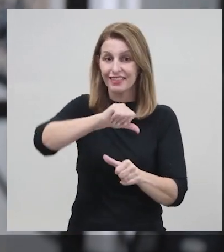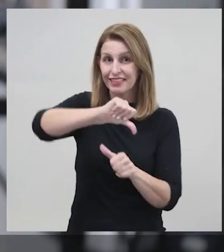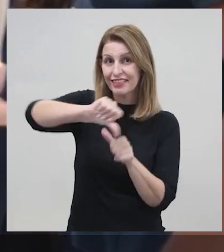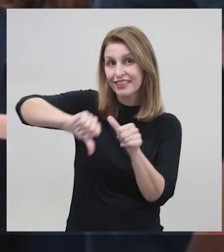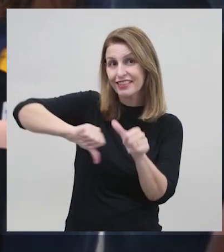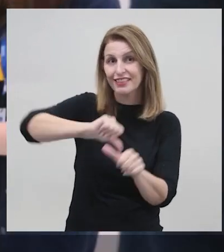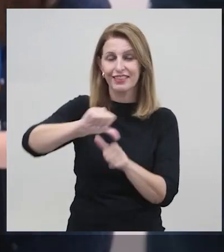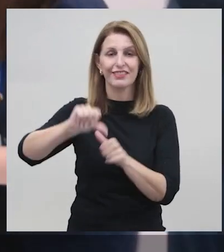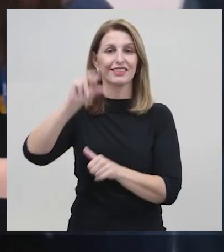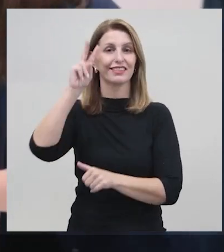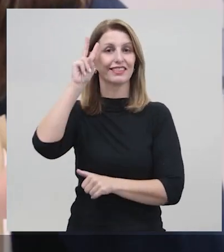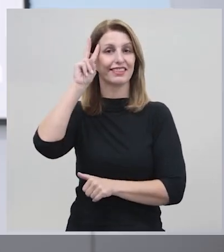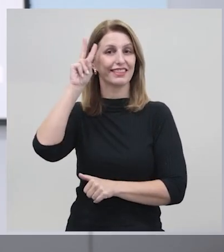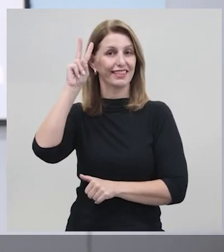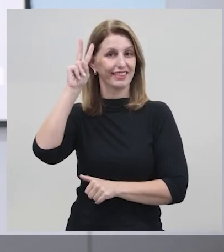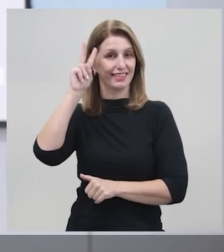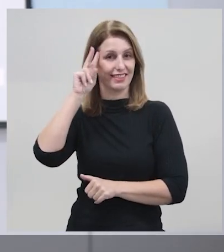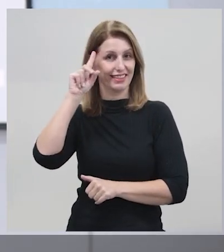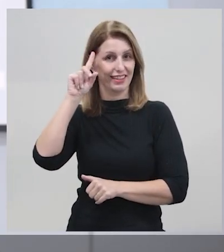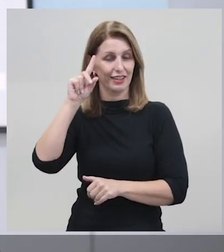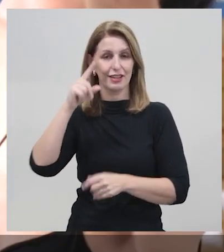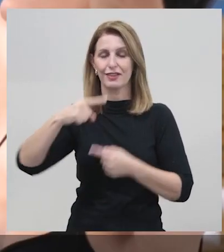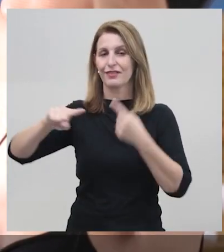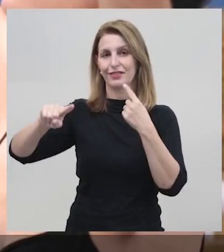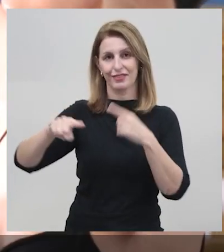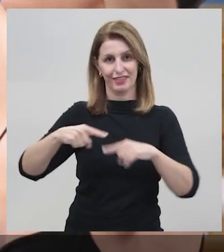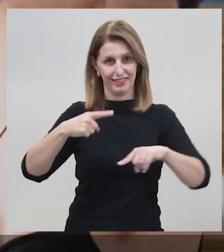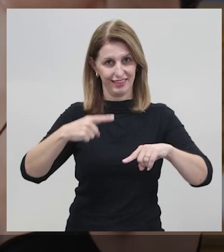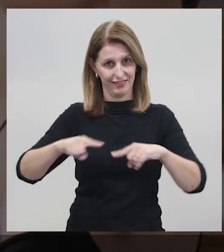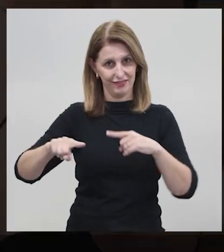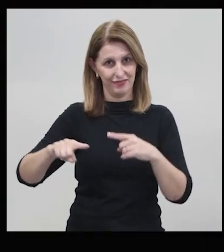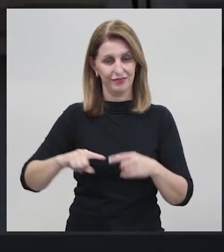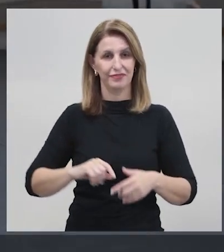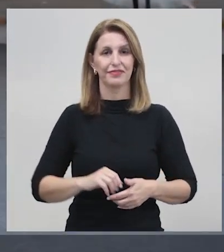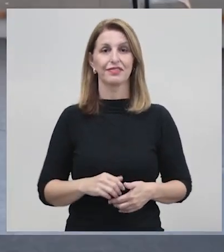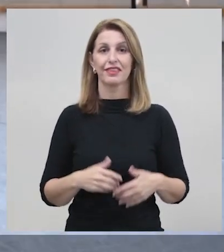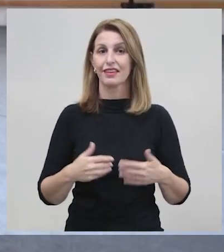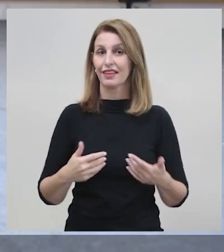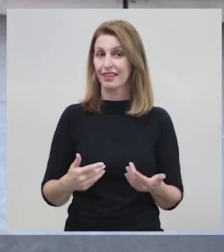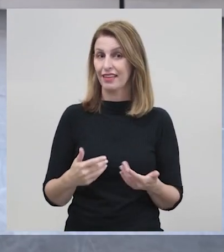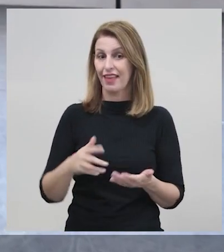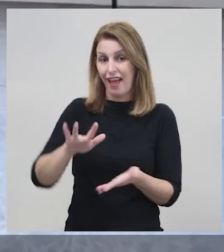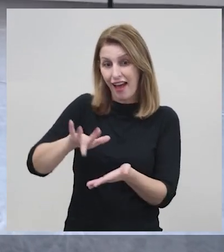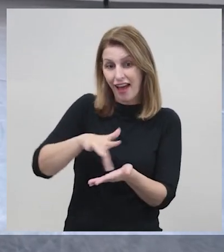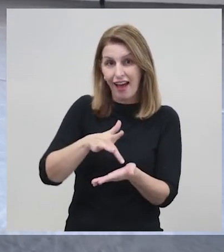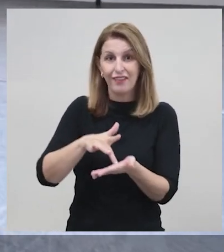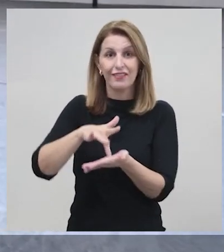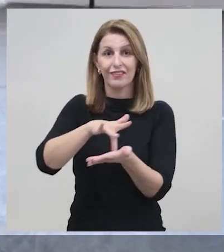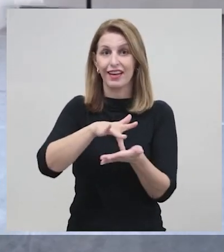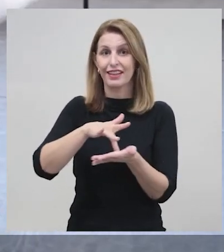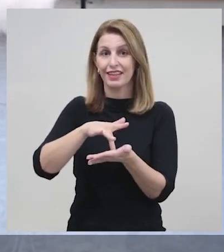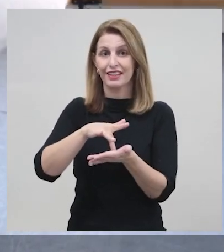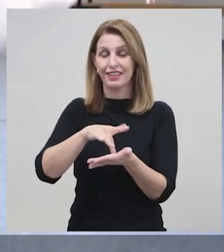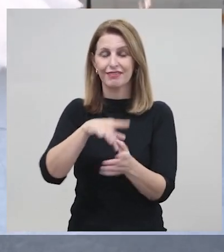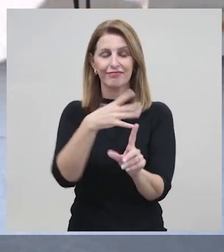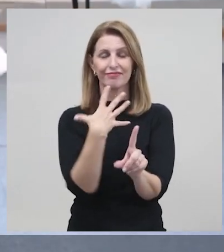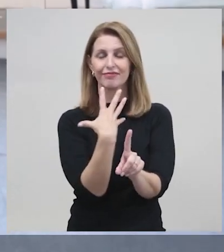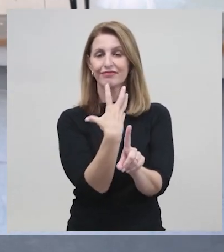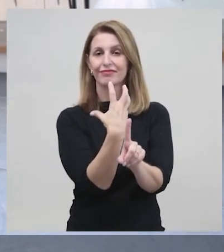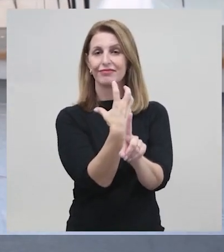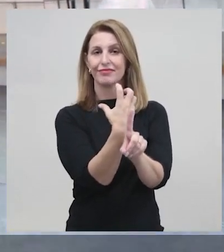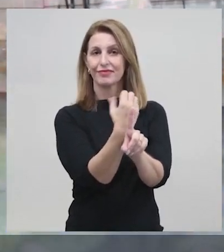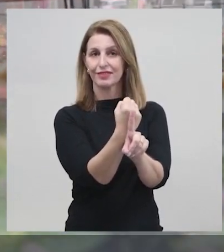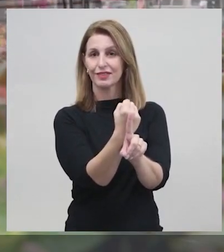dança, transformando o nosso dia a dia em música. E para que a bailarina seja a